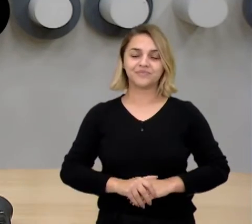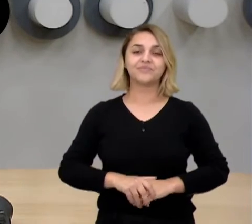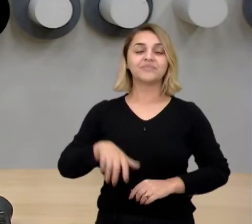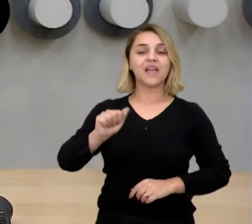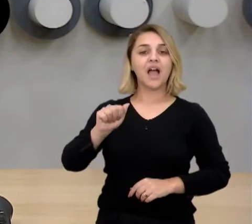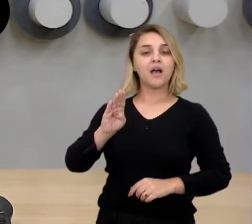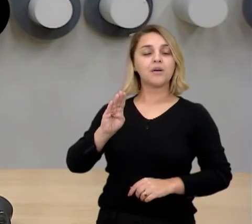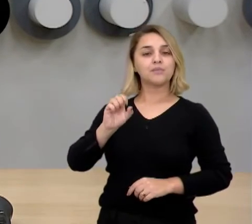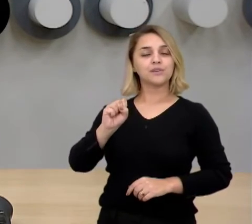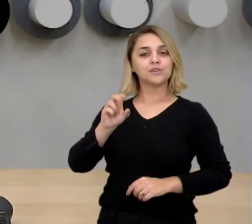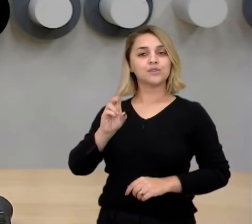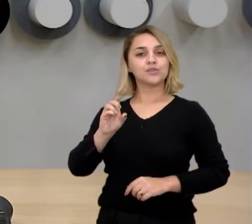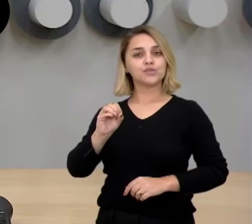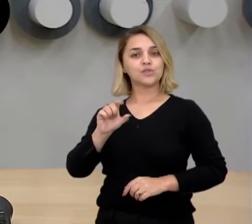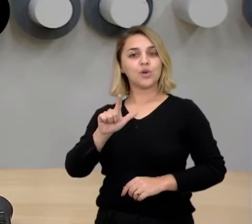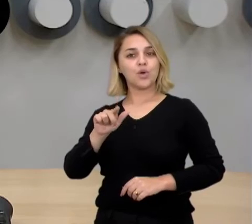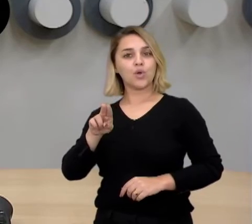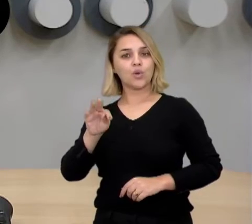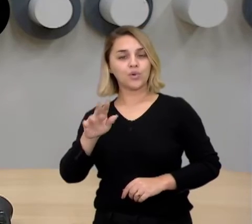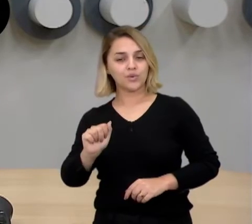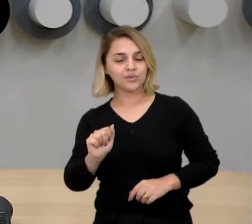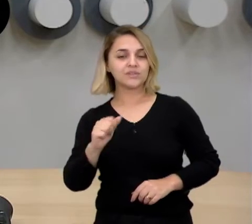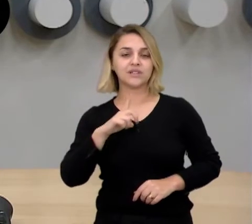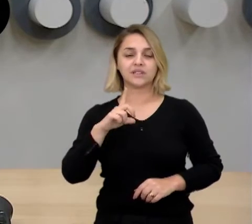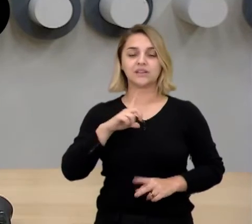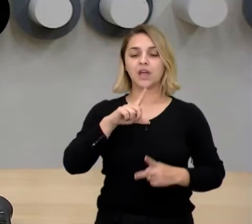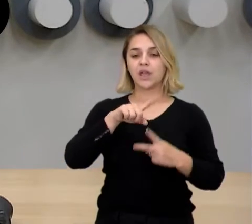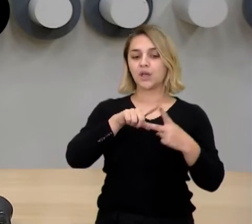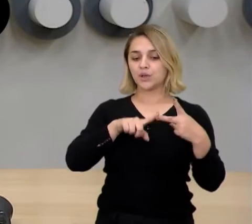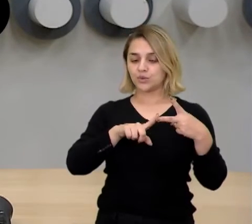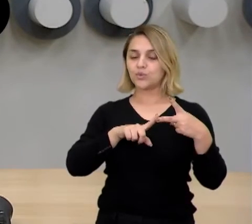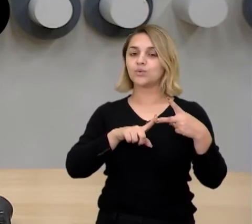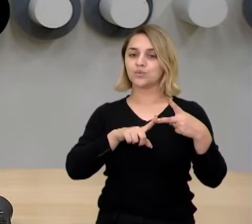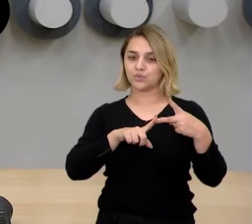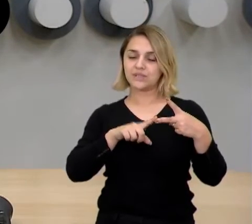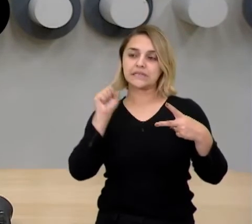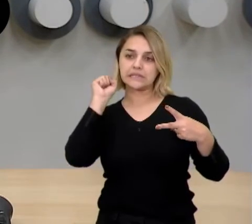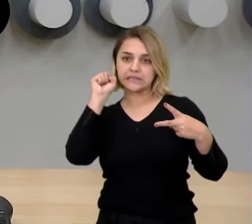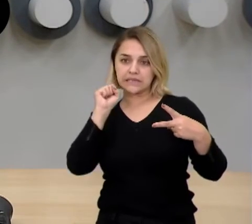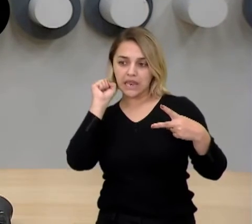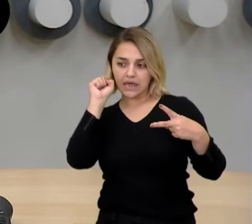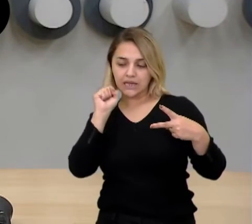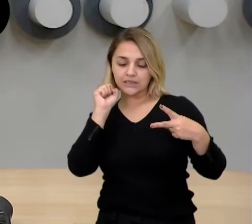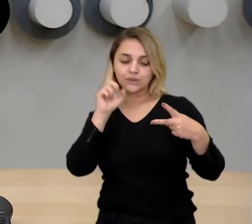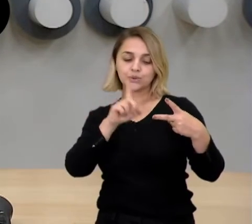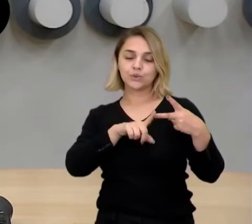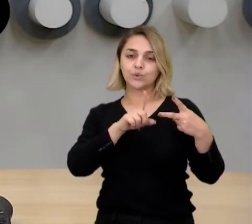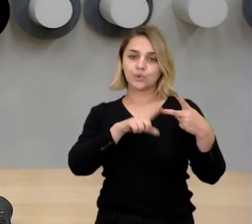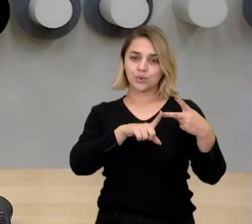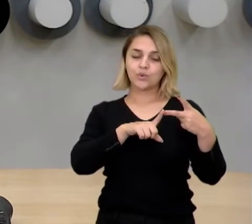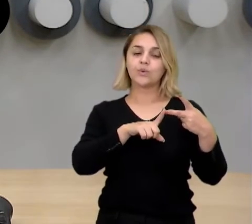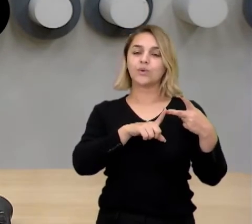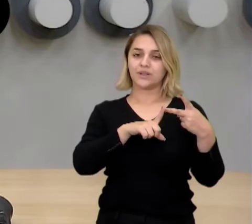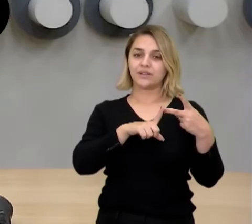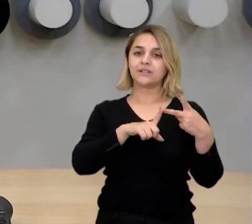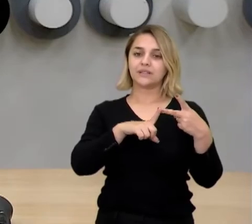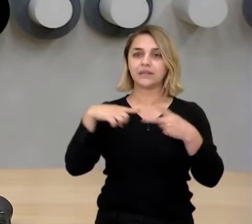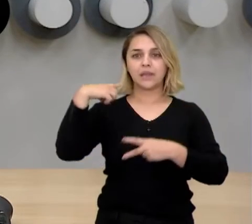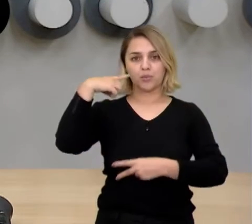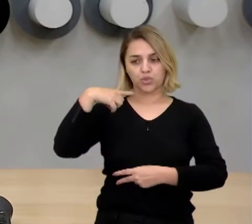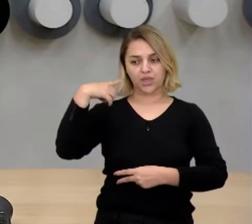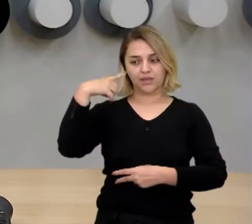é o seguinte, pelas duas casas também, mas vamos pegar o Senado como exemplo, né? A gente tem